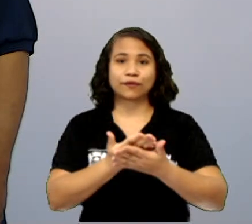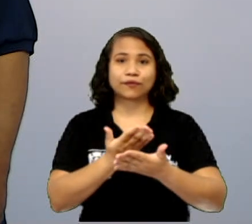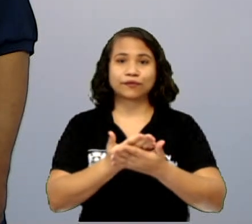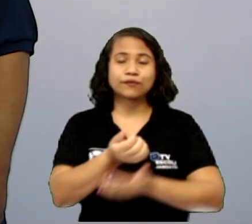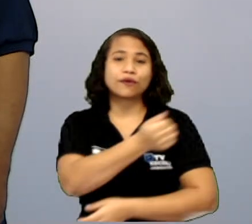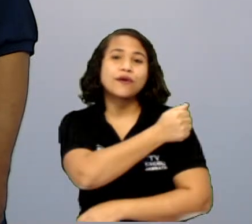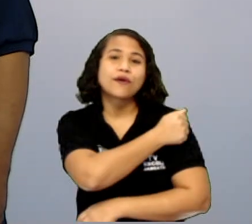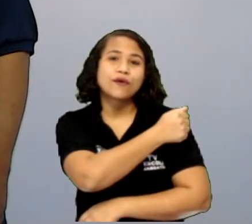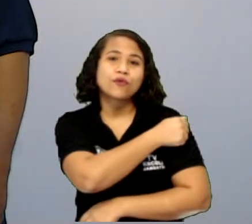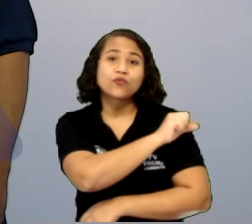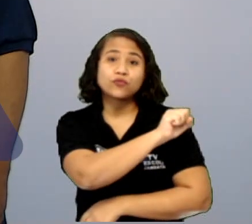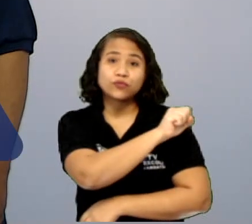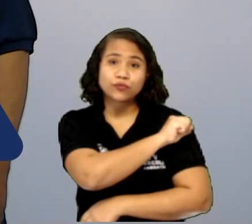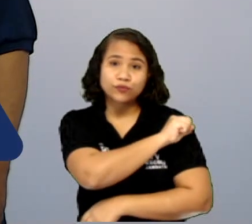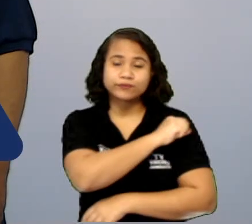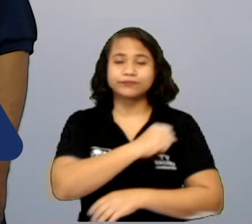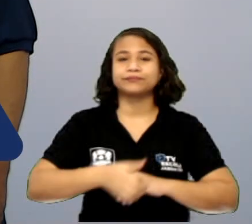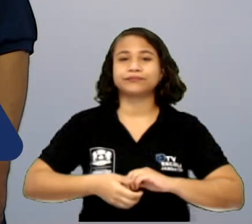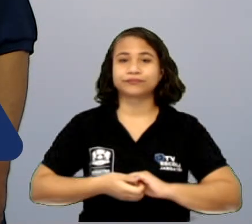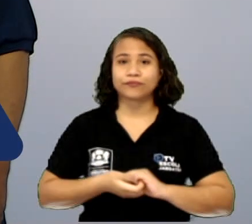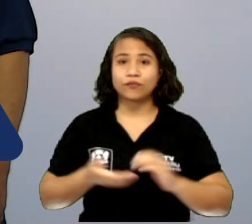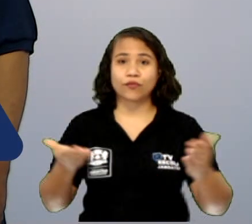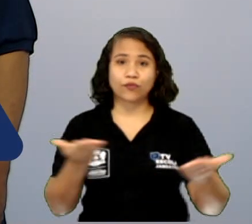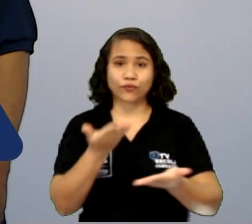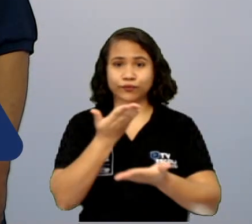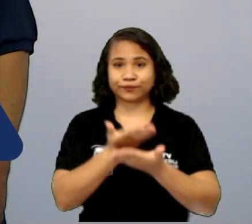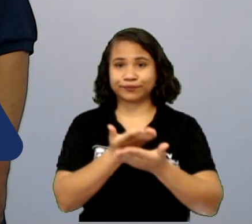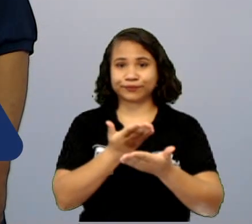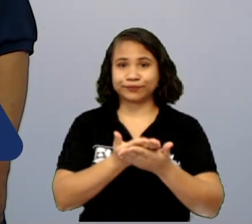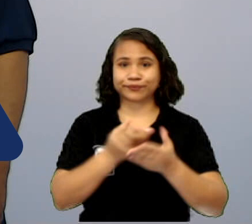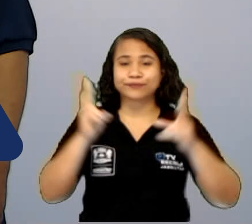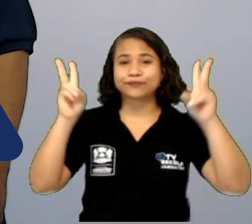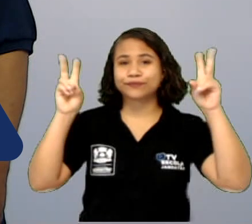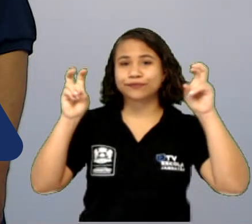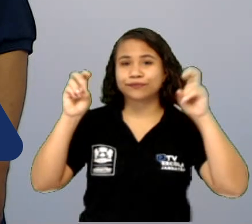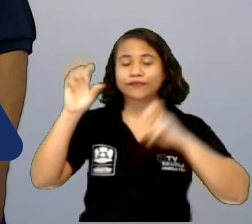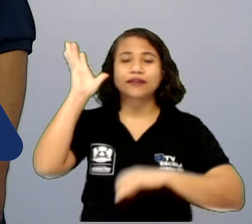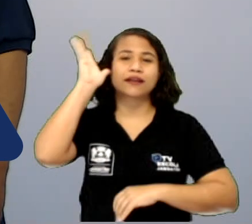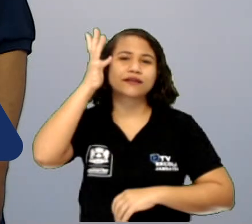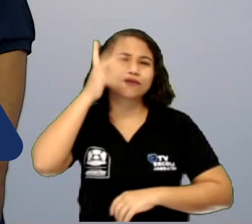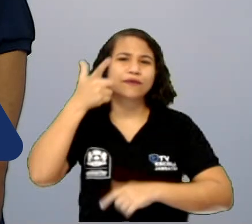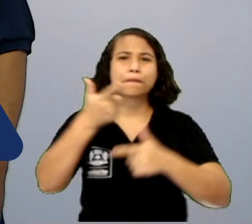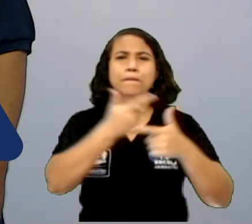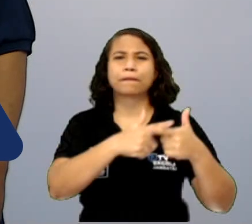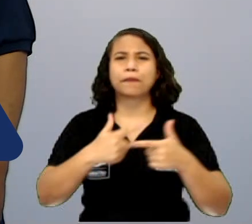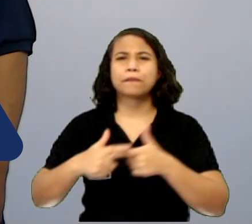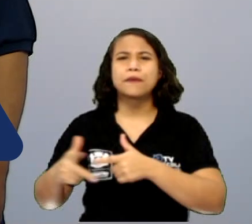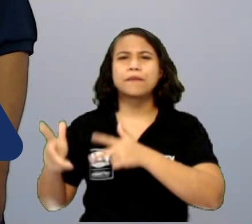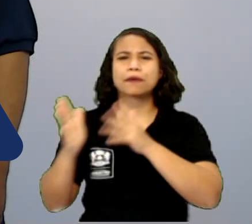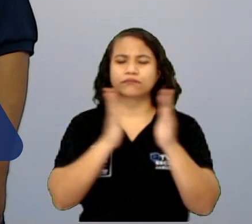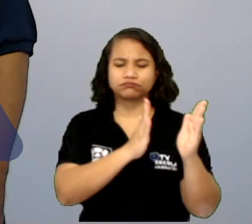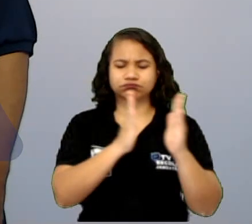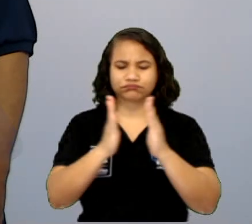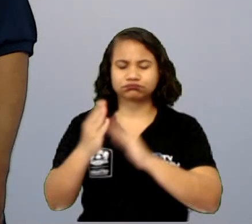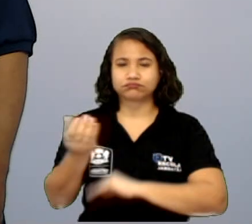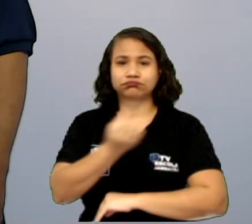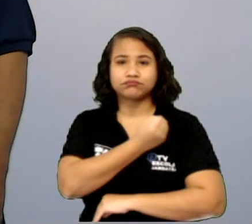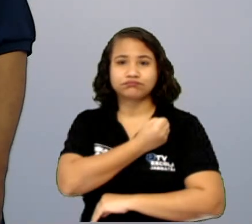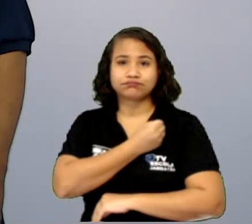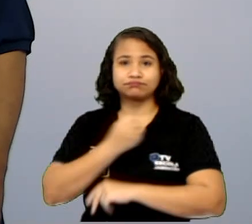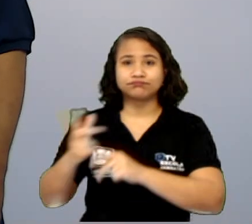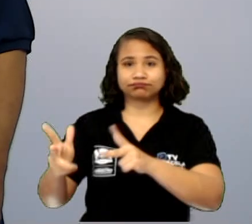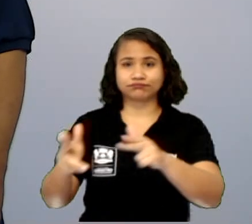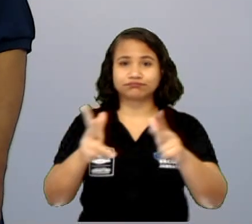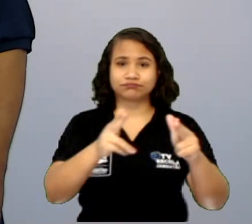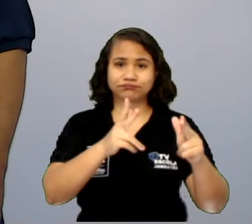8º ano do Ensino Fundamental aula de hoje o título dela é resolvendo problemas com proporção na verdade a gente